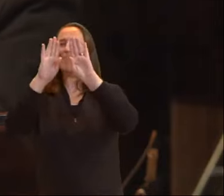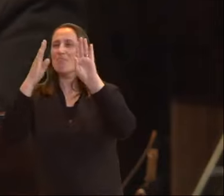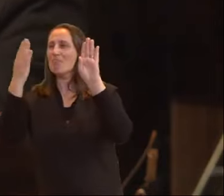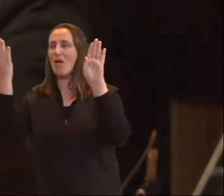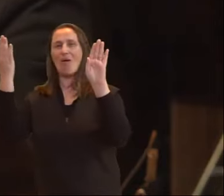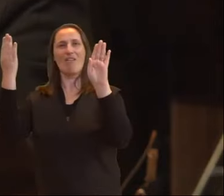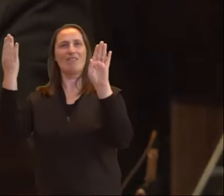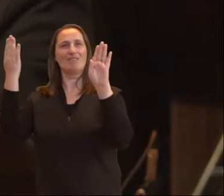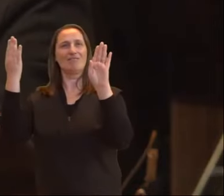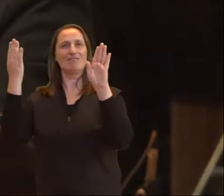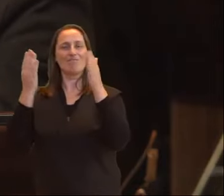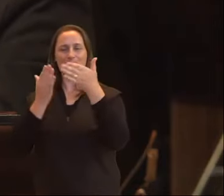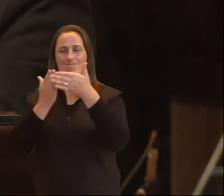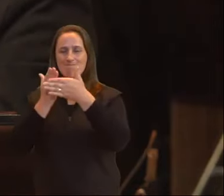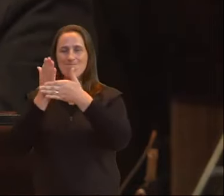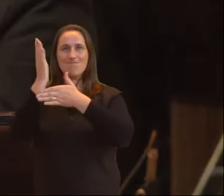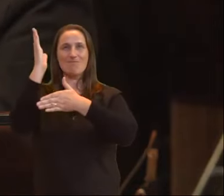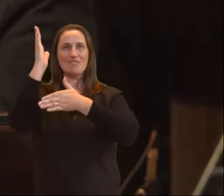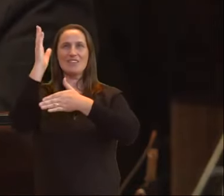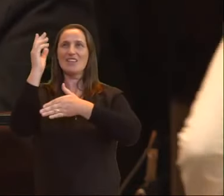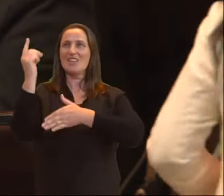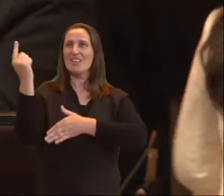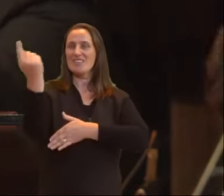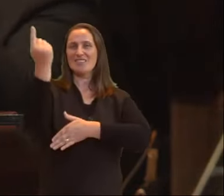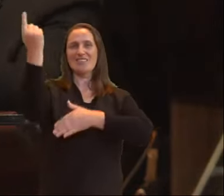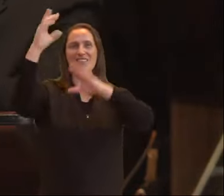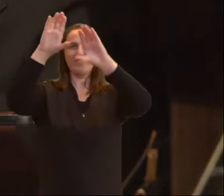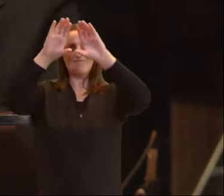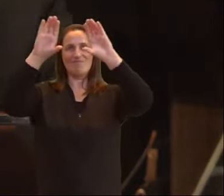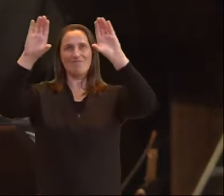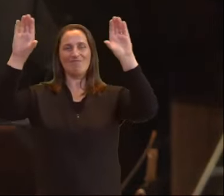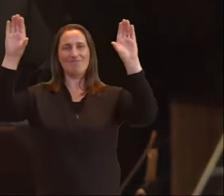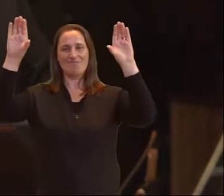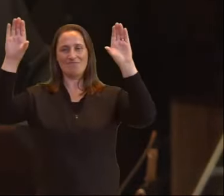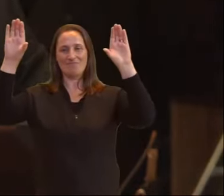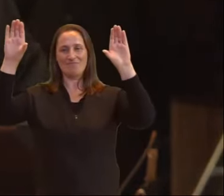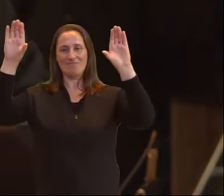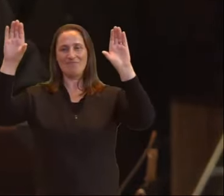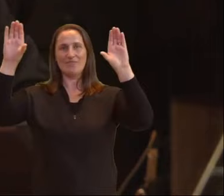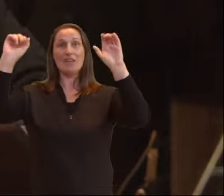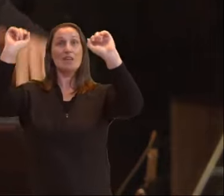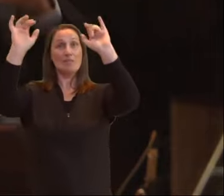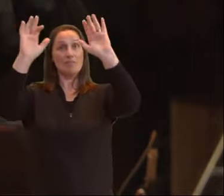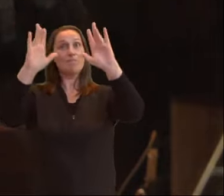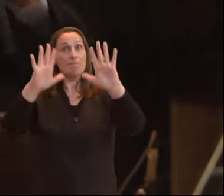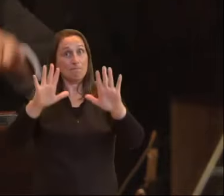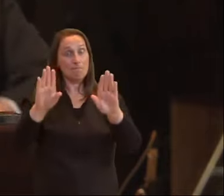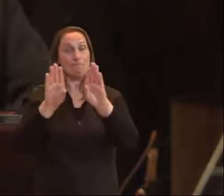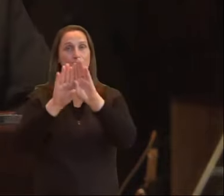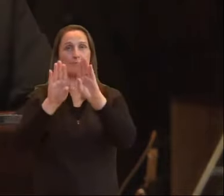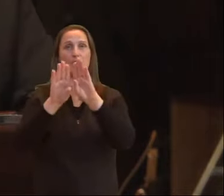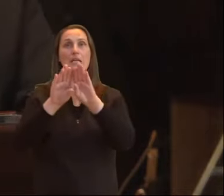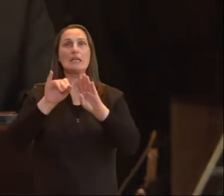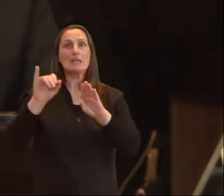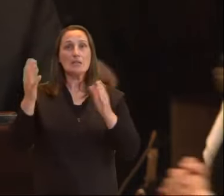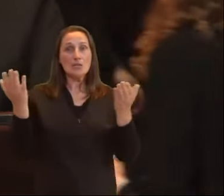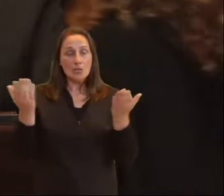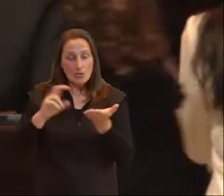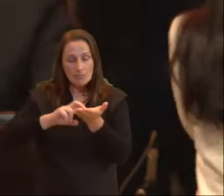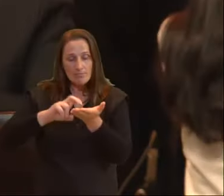que tem, que nos espera na eternidade. Tudo. E já é a porta aqui também nos abençoando. Se alguém nesta